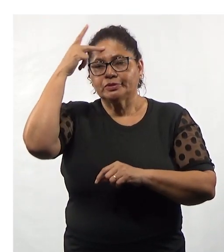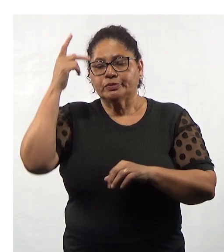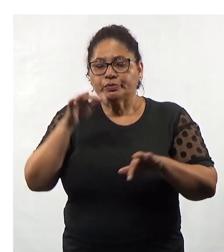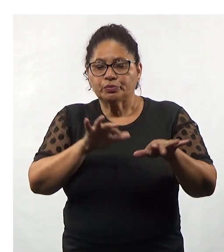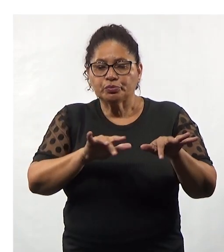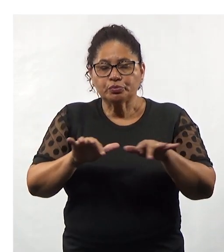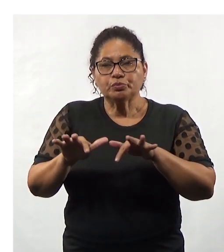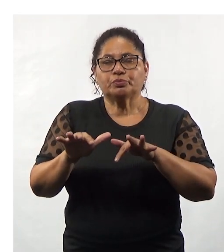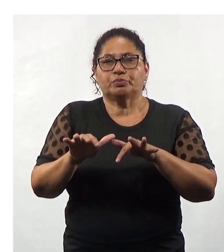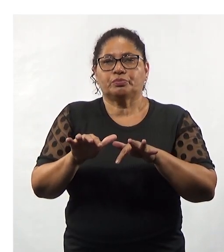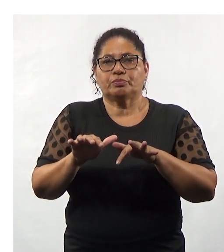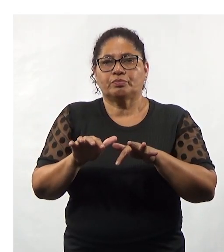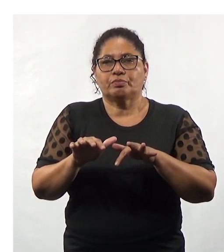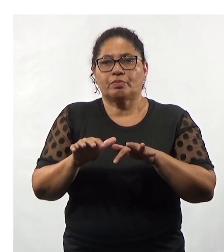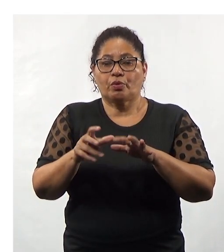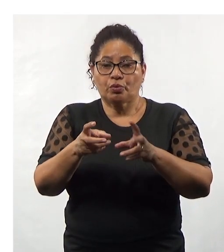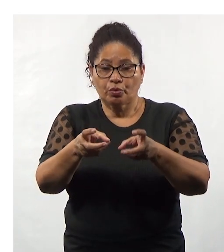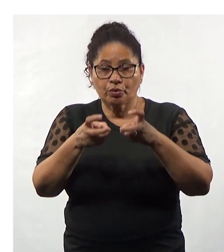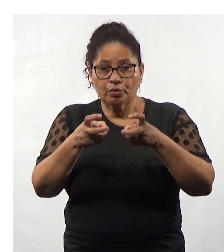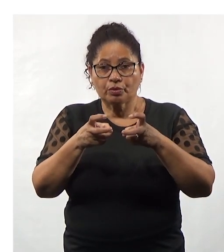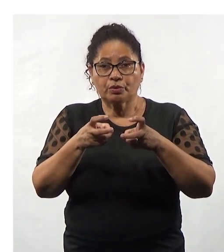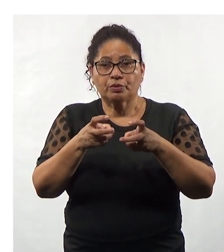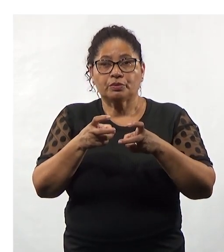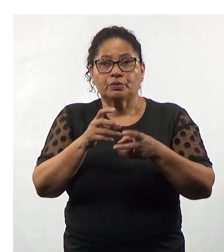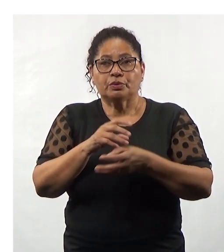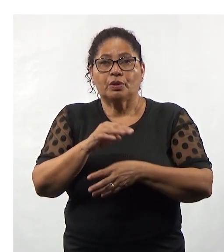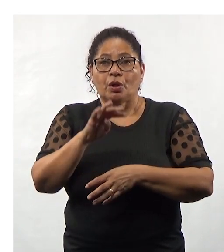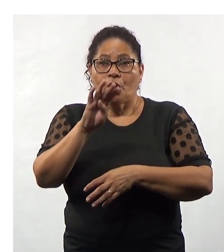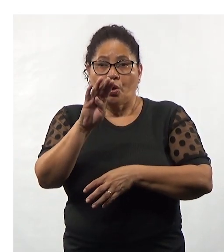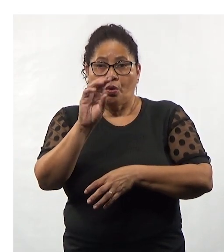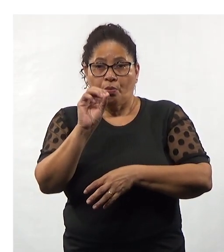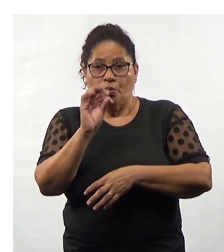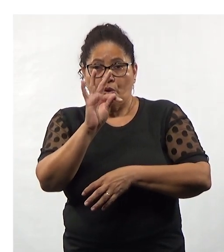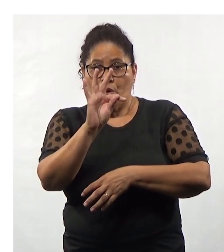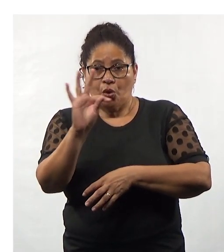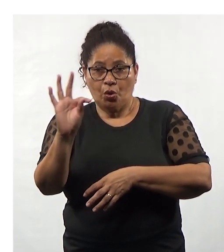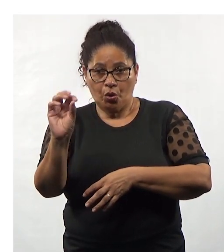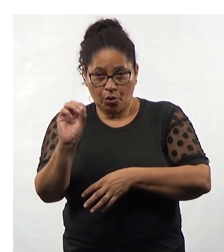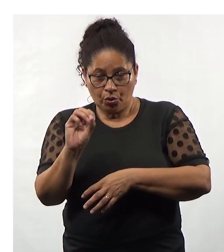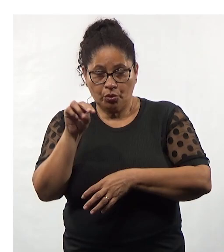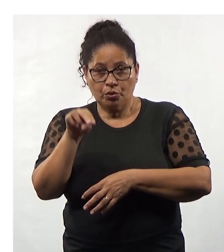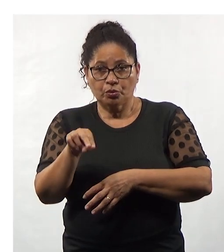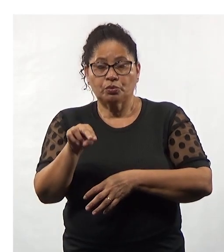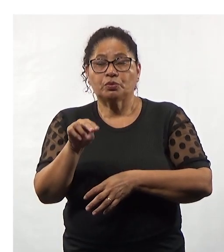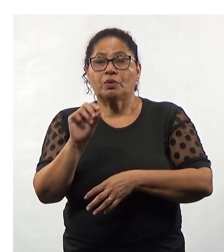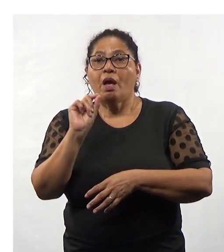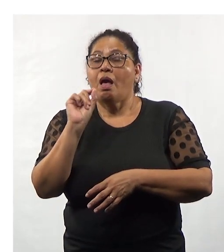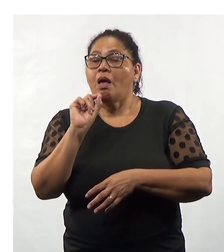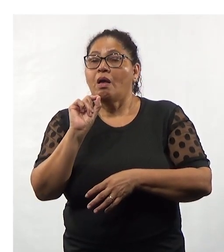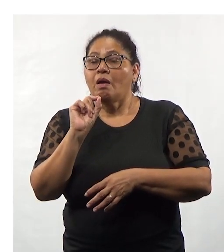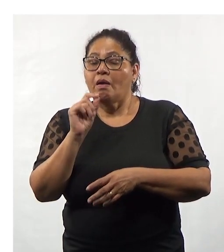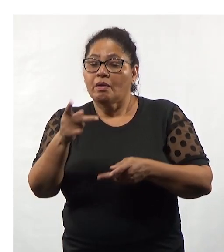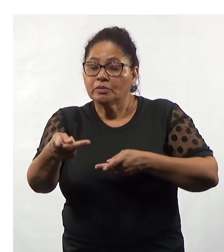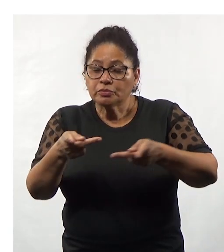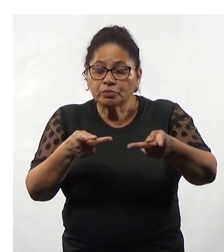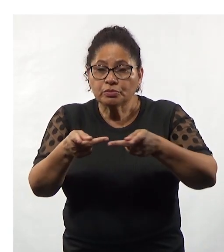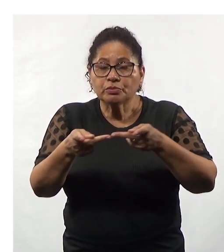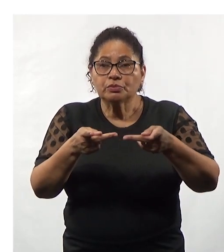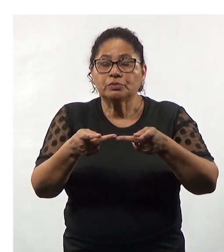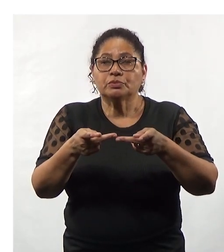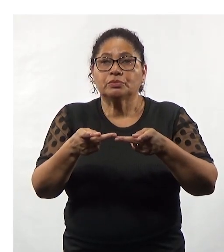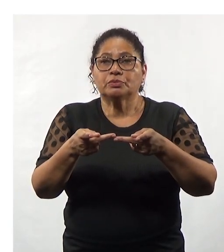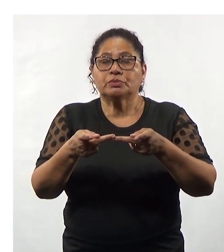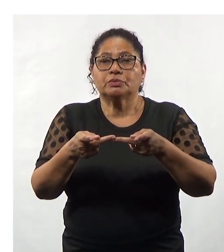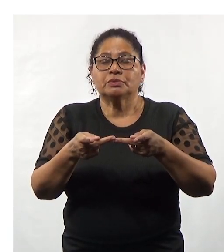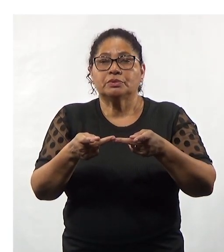operacional. E a visão bottom-up, ou a concepção bottom-up, seria aqueles projetos que